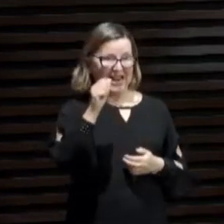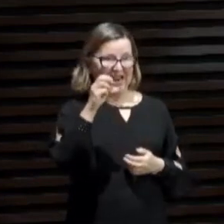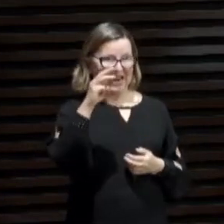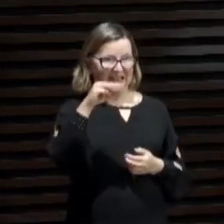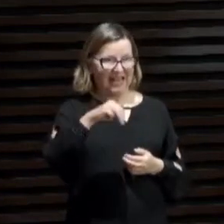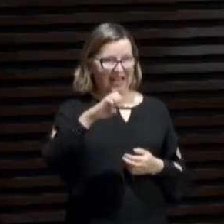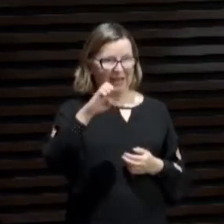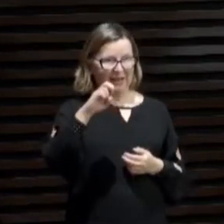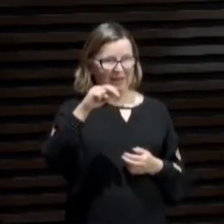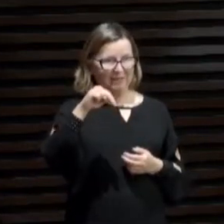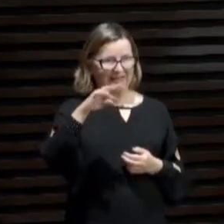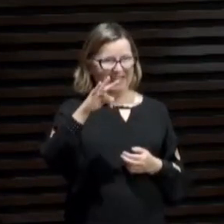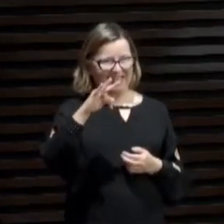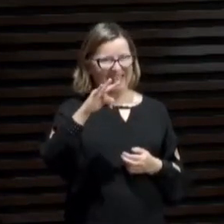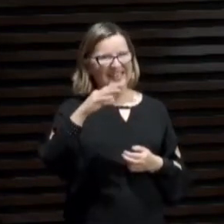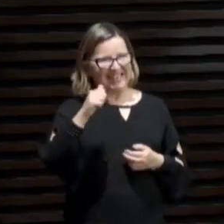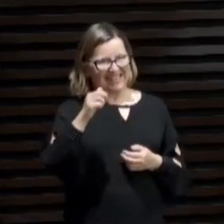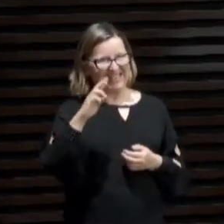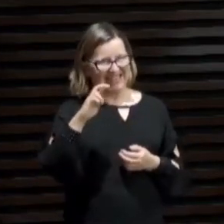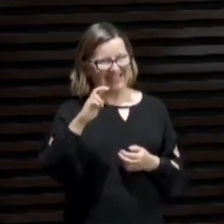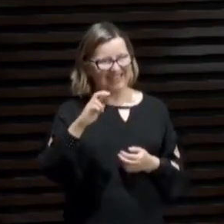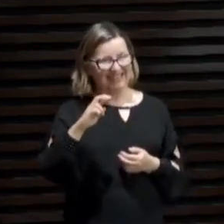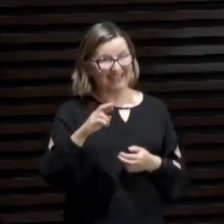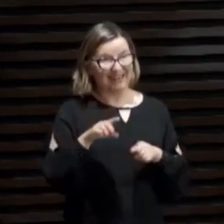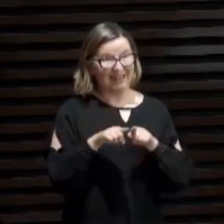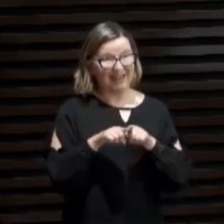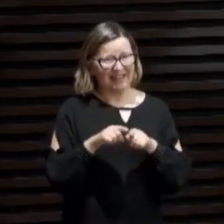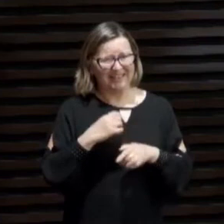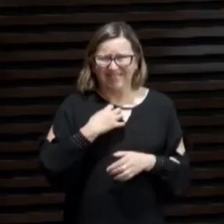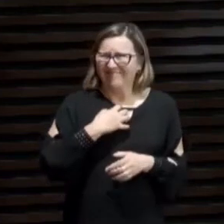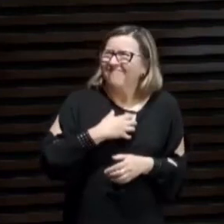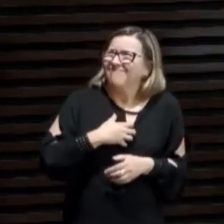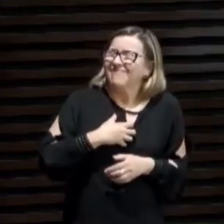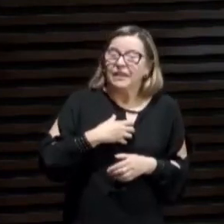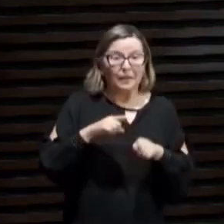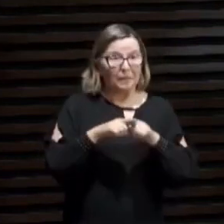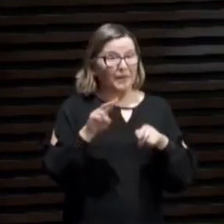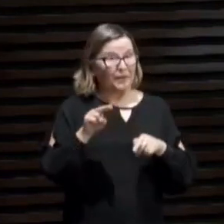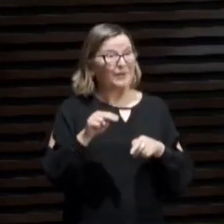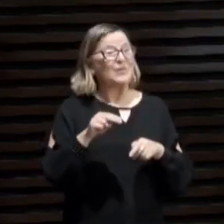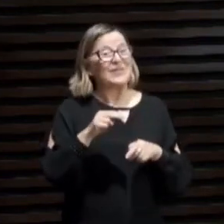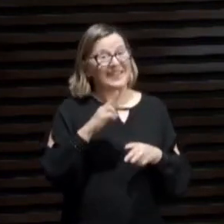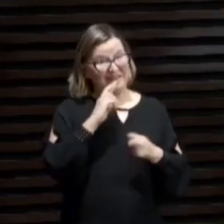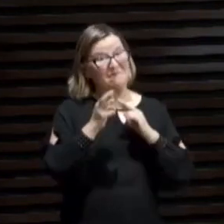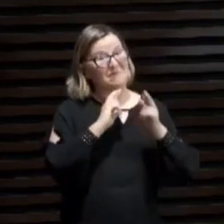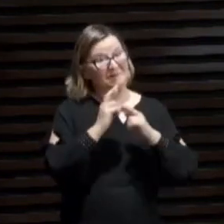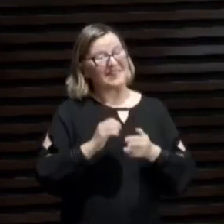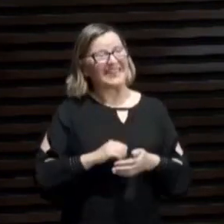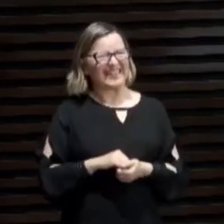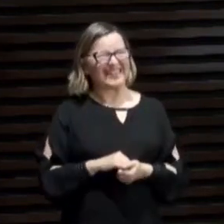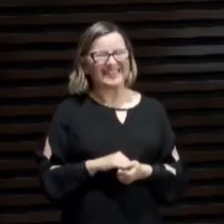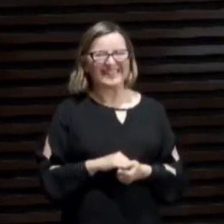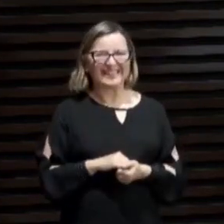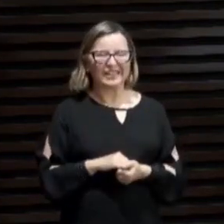murmurar. Porque a murmuração, ela vem lá da capemba rajada, como diz o pastor Glênio. Ela vem lá